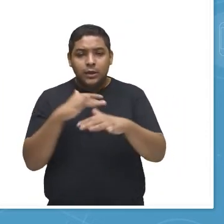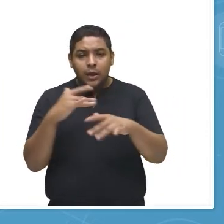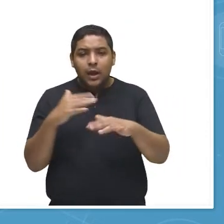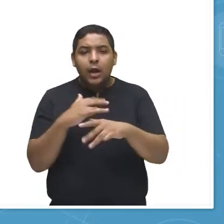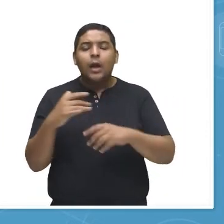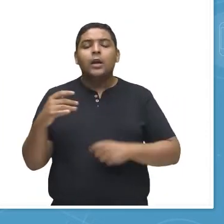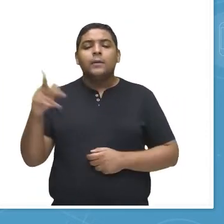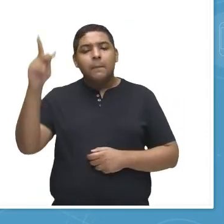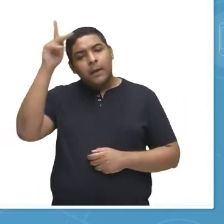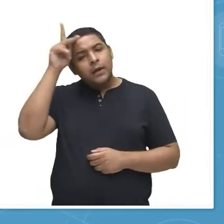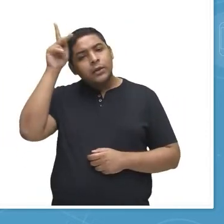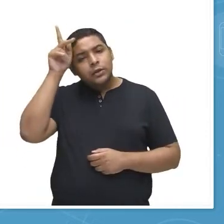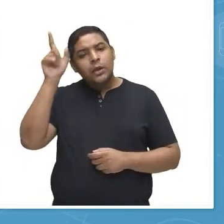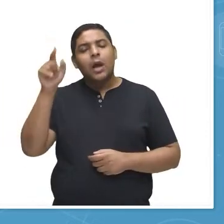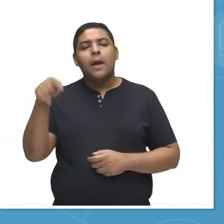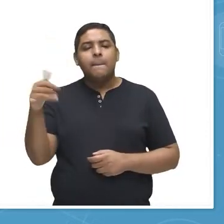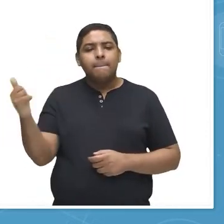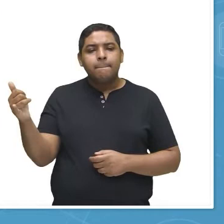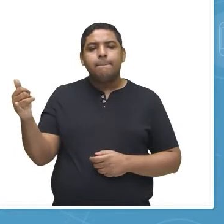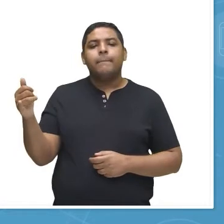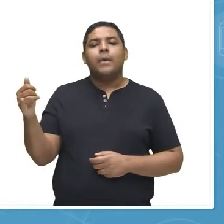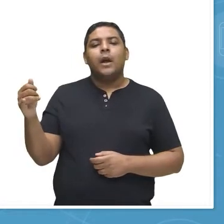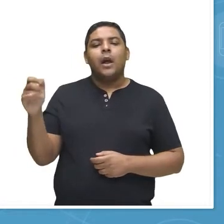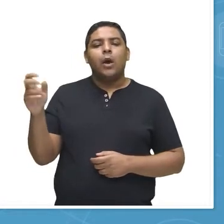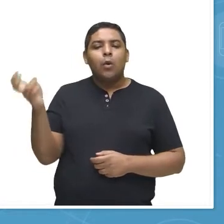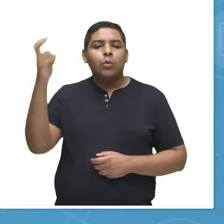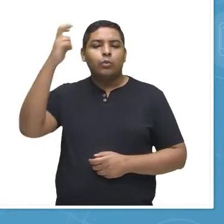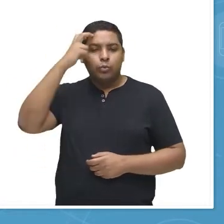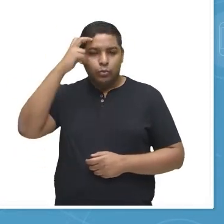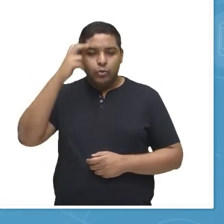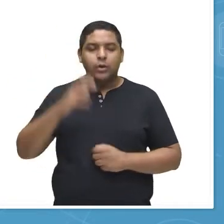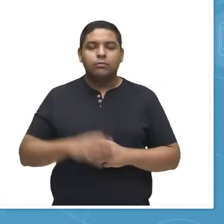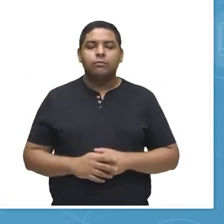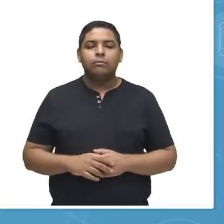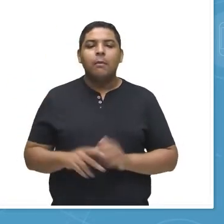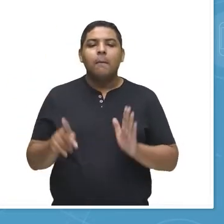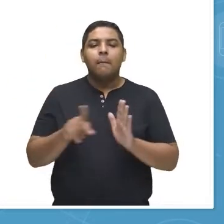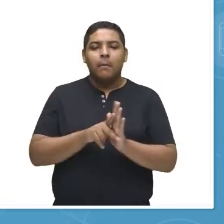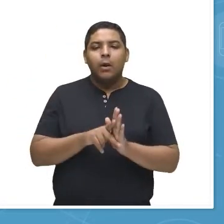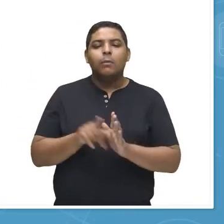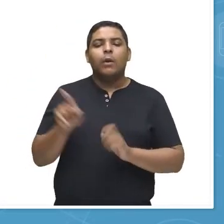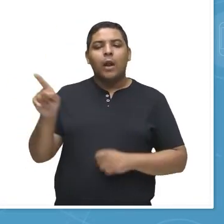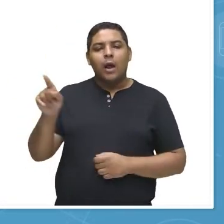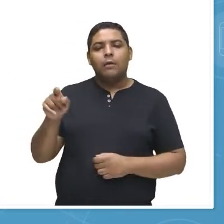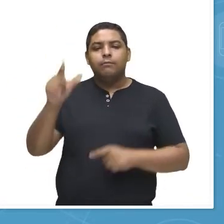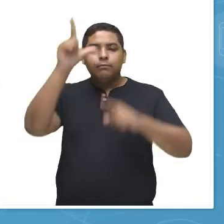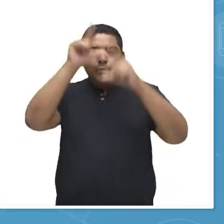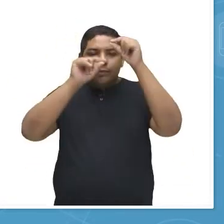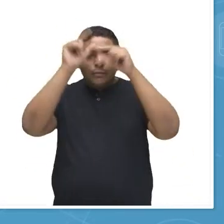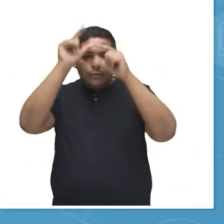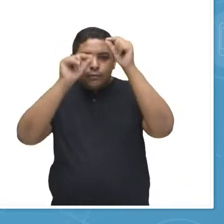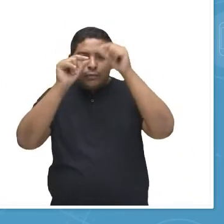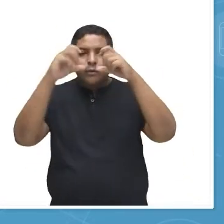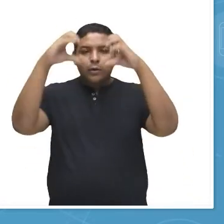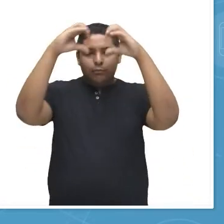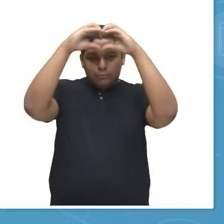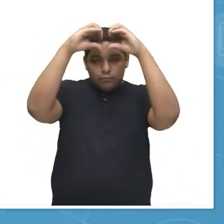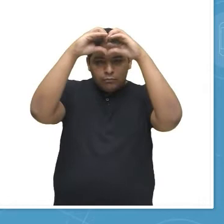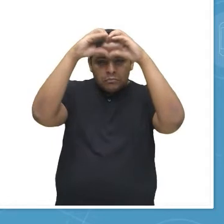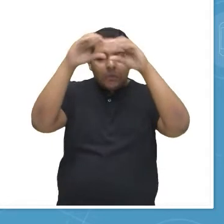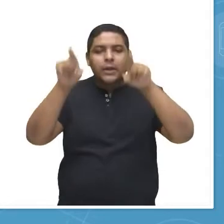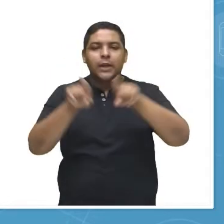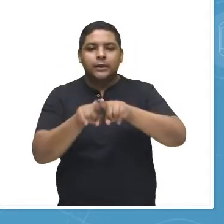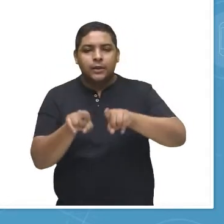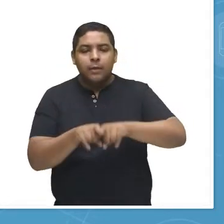da cultura, né? Lá o boi garantido, o boi caprichoso. Mas Parintins ela exerce uma influência muito interessante em relação